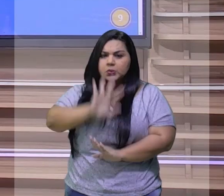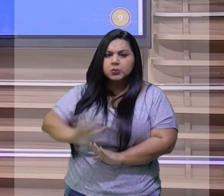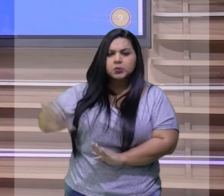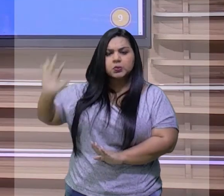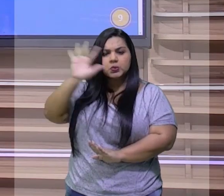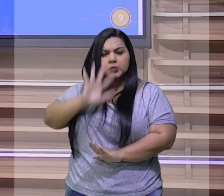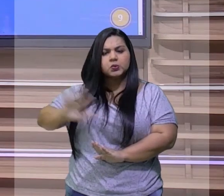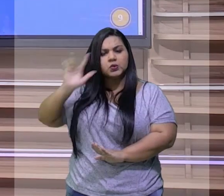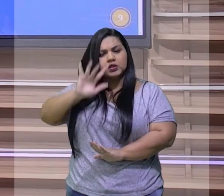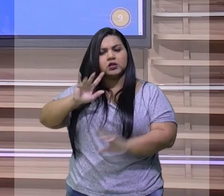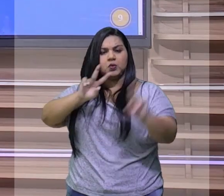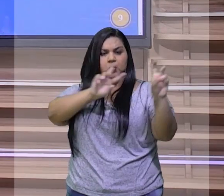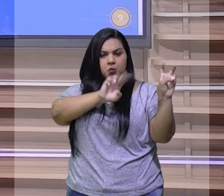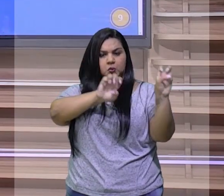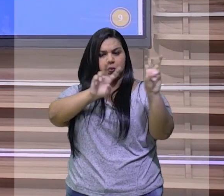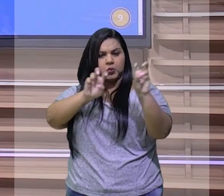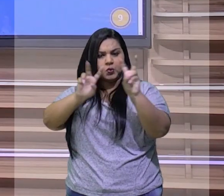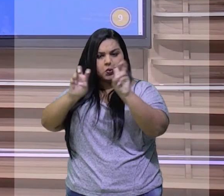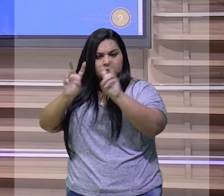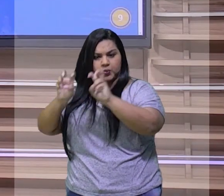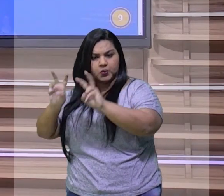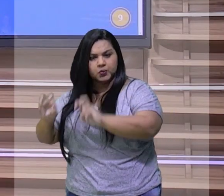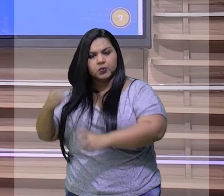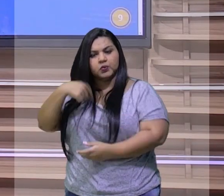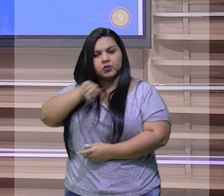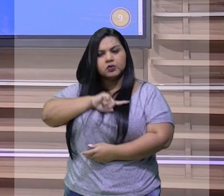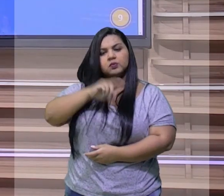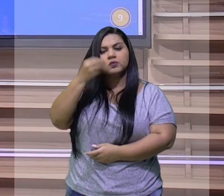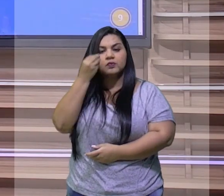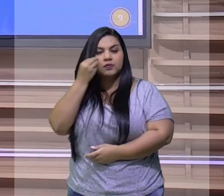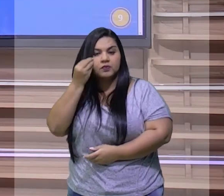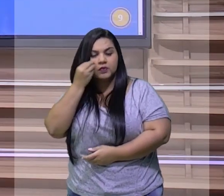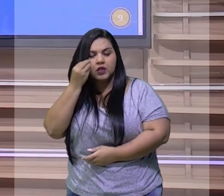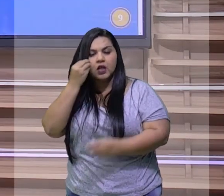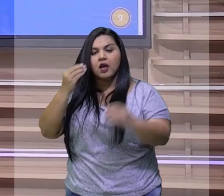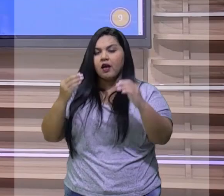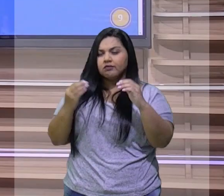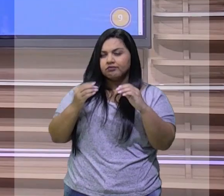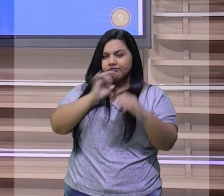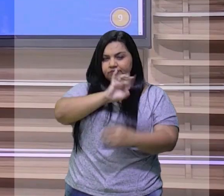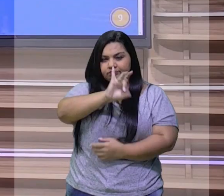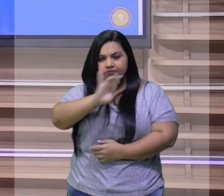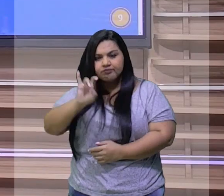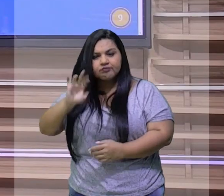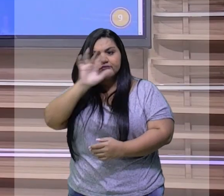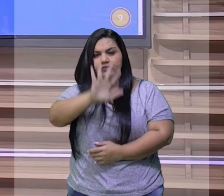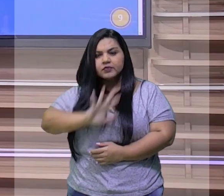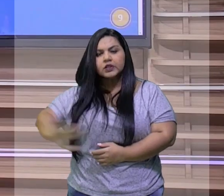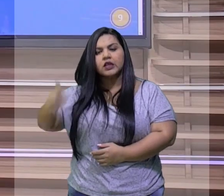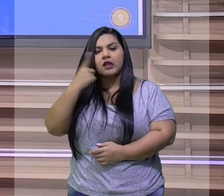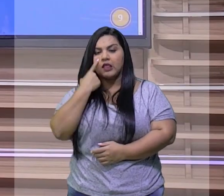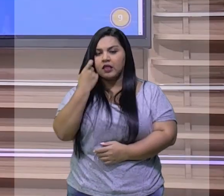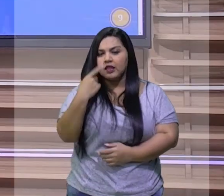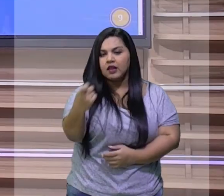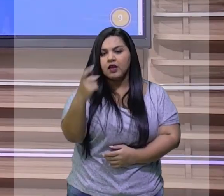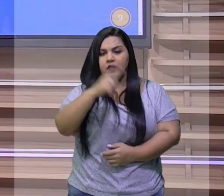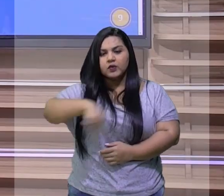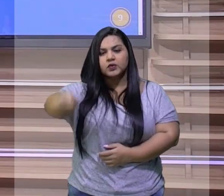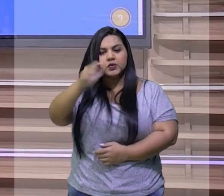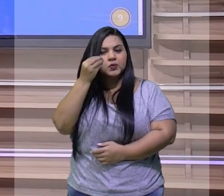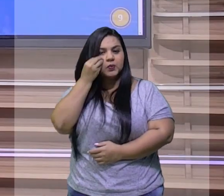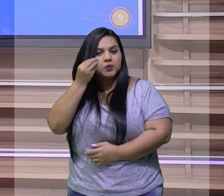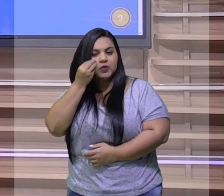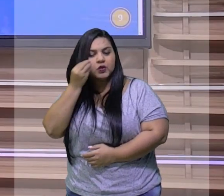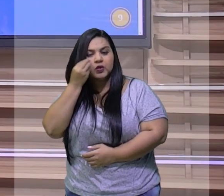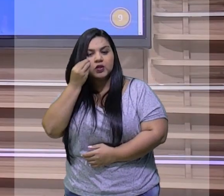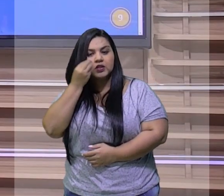são os temas, né, que a gente pode observar em cada mapa, né? Então é interessante você observar